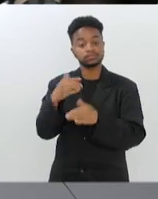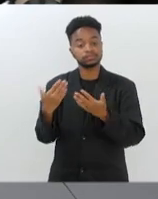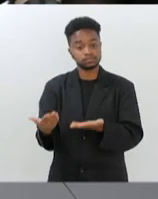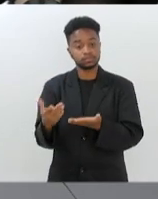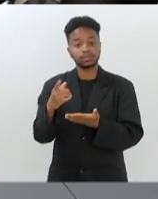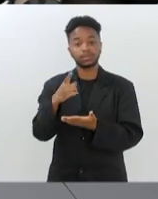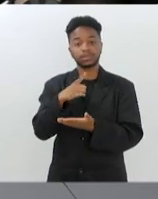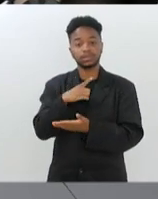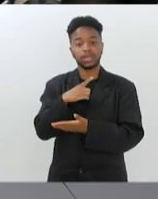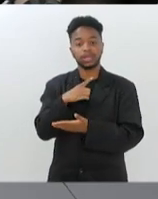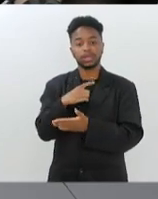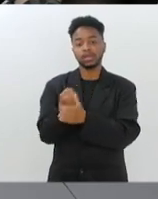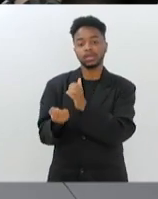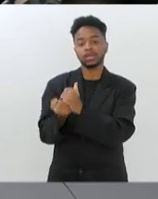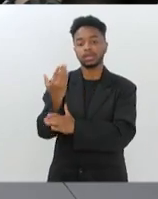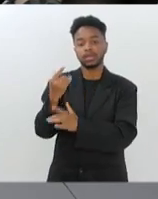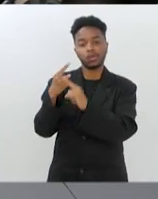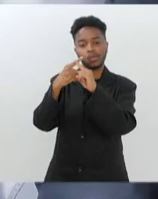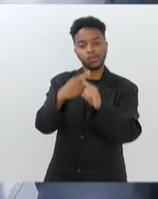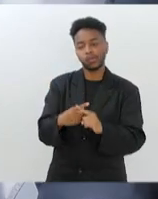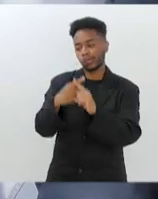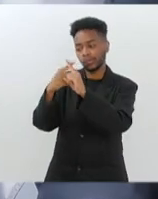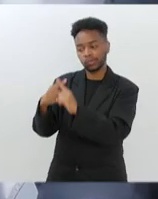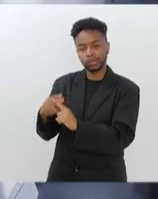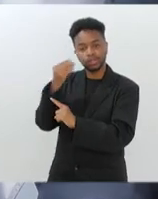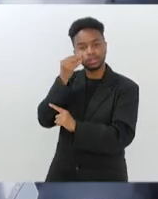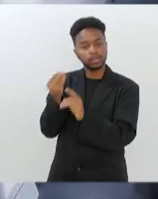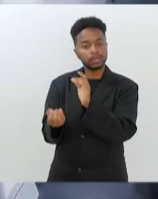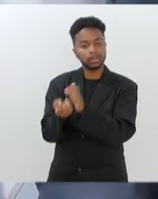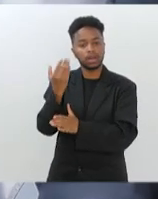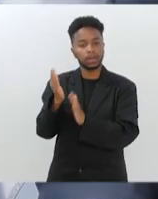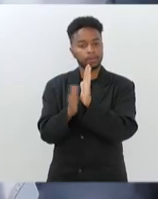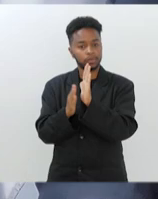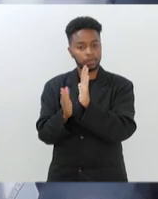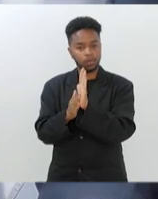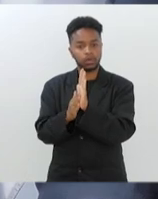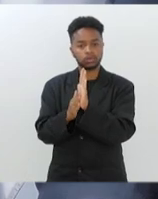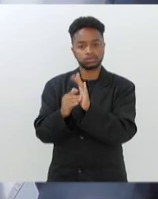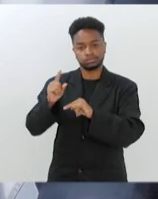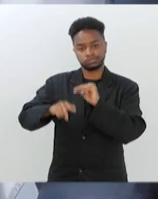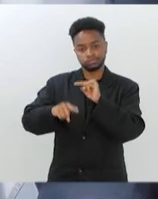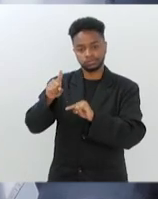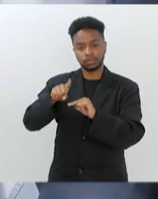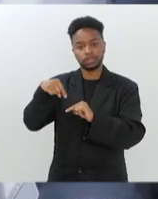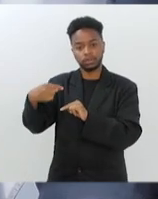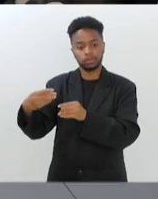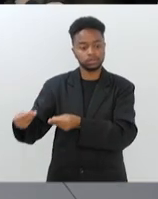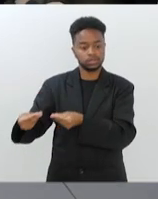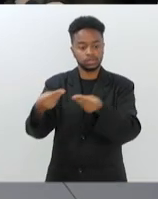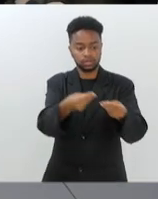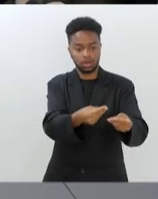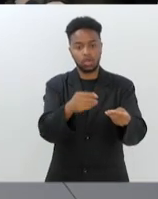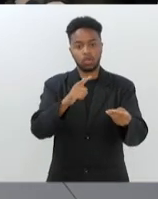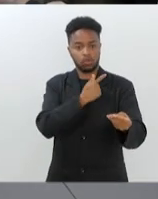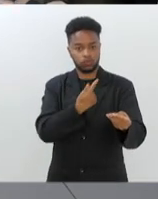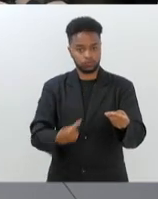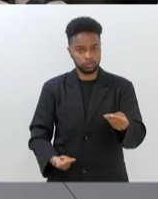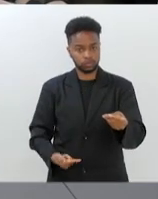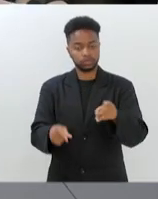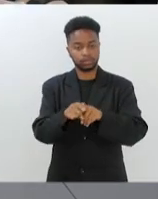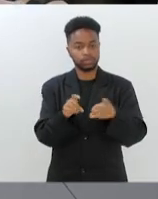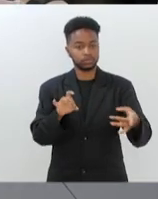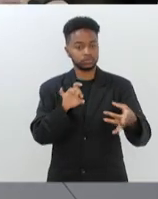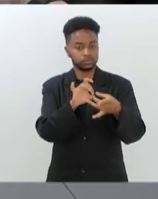aberto uma uma concorrência para uma criação de uma proposta criativa que depois é enviada ao governo e em parceria com a